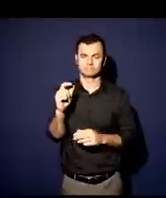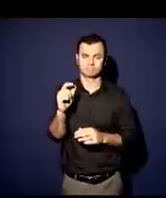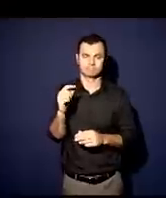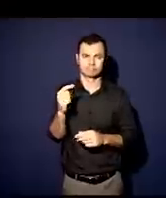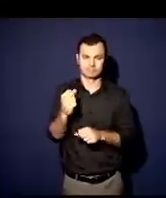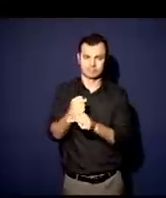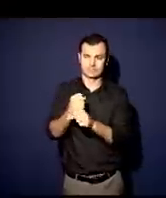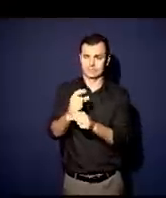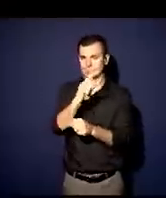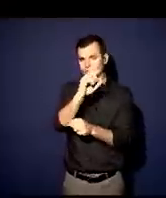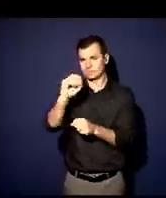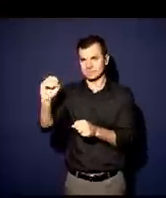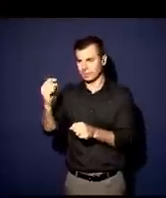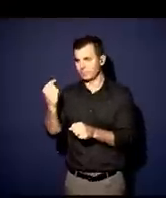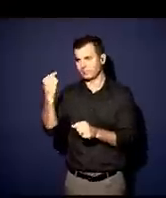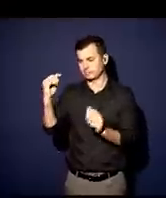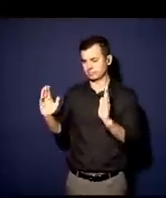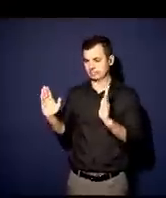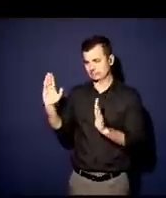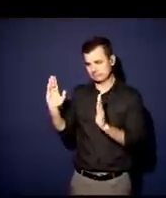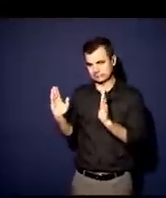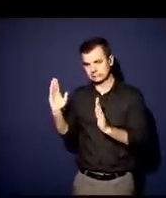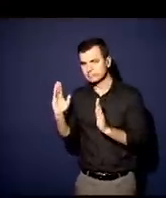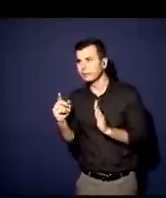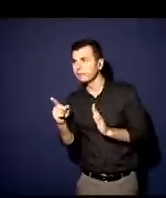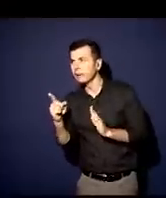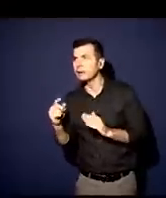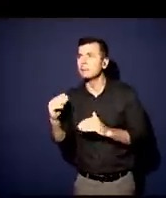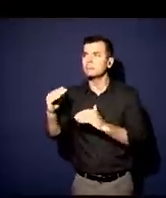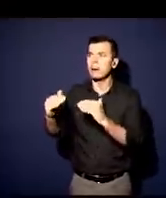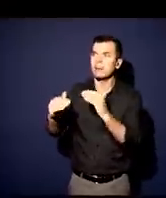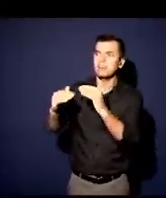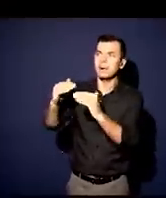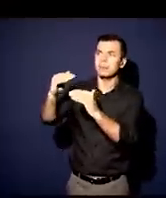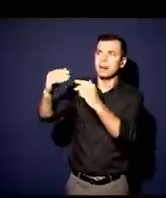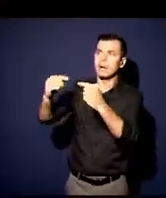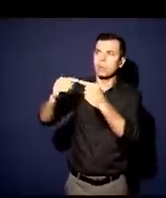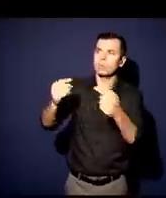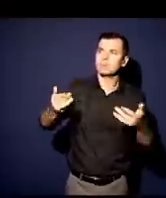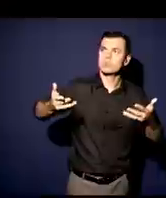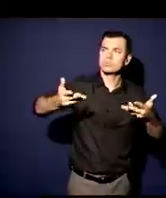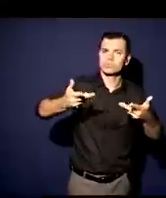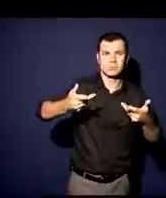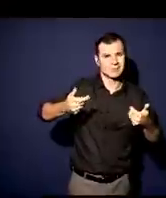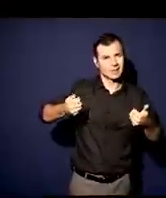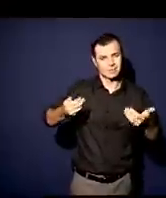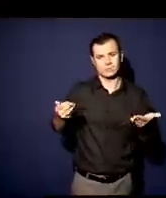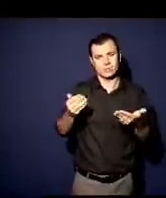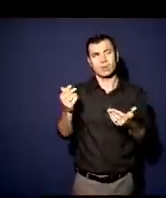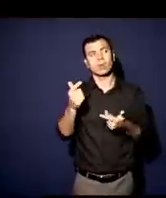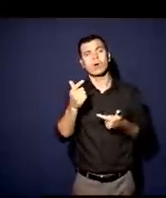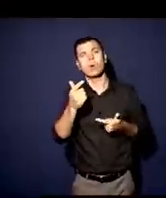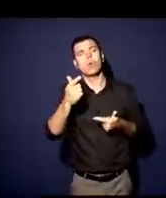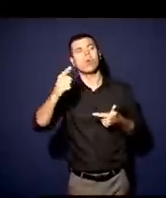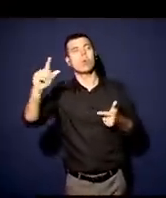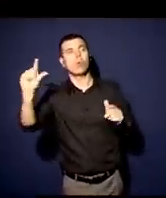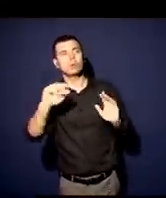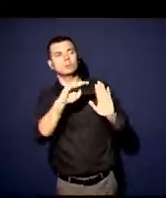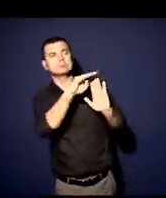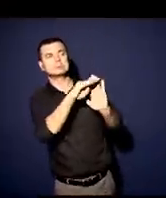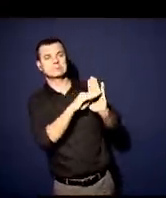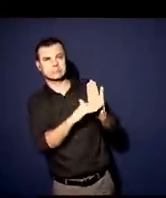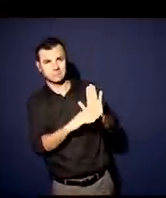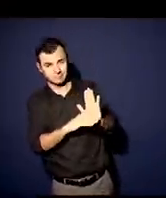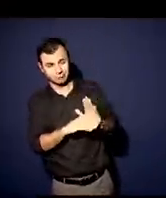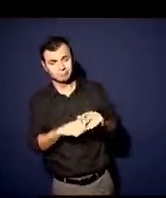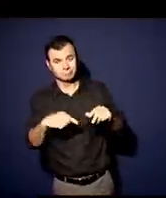que é crescimento, medir tudo, sucesso pelo crescimento, vamos ter que olhar para outros parâmetros. Mas a demografia